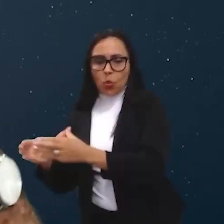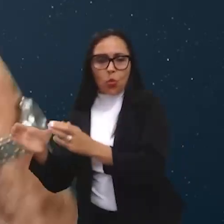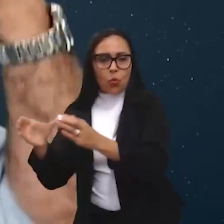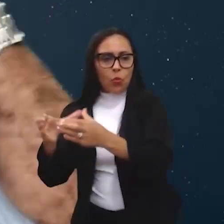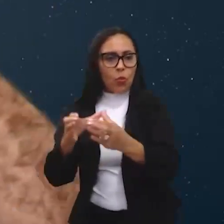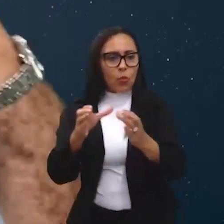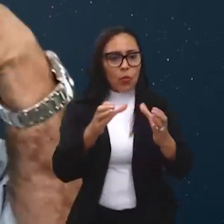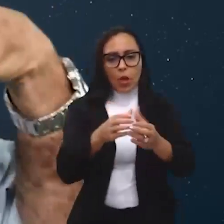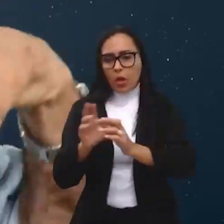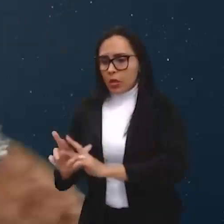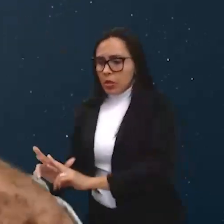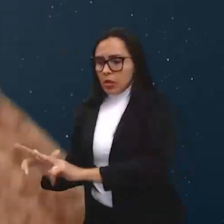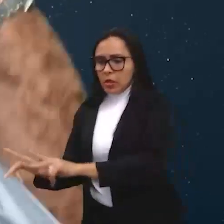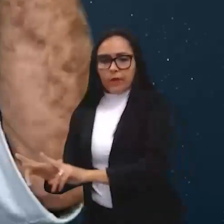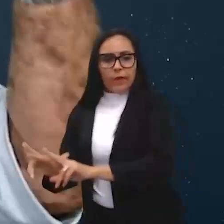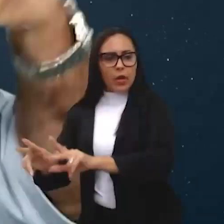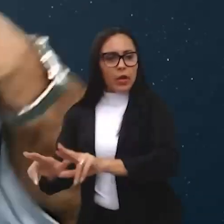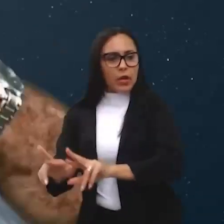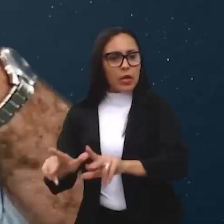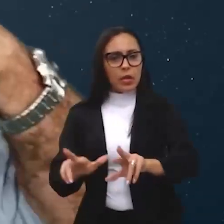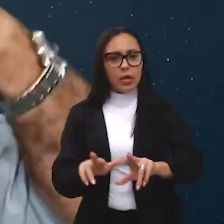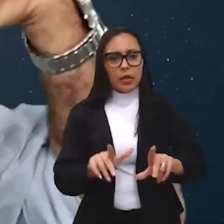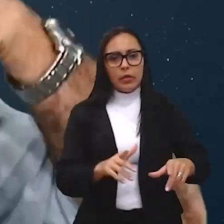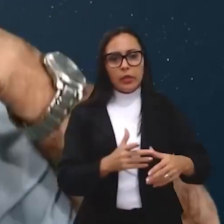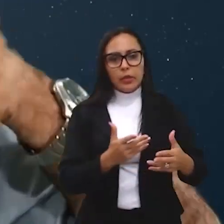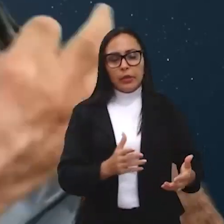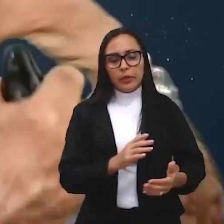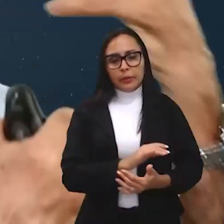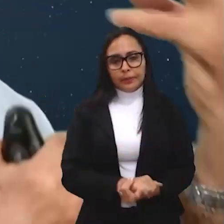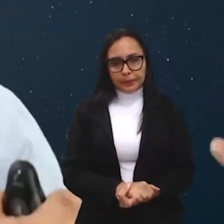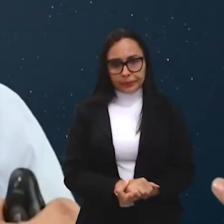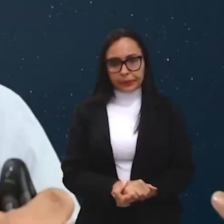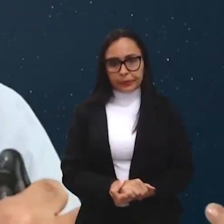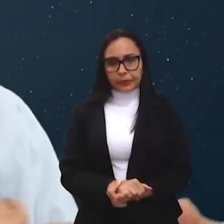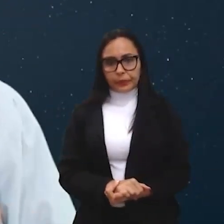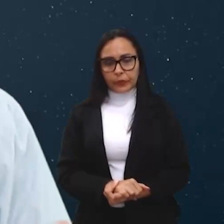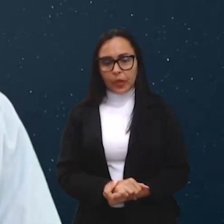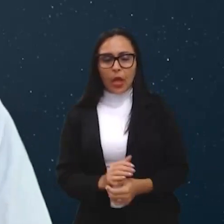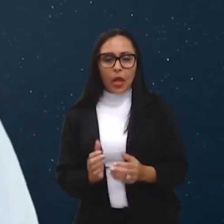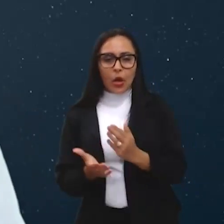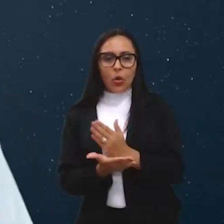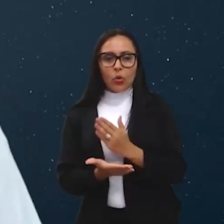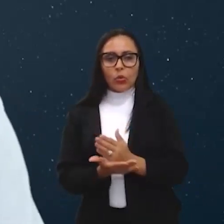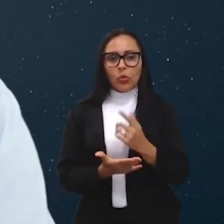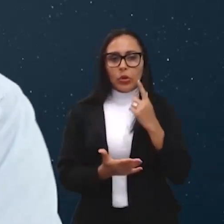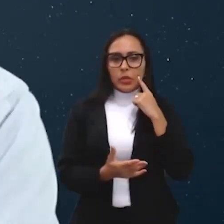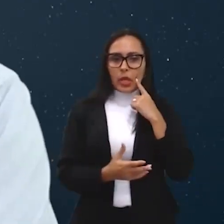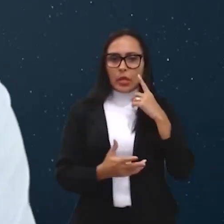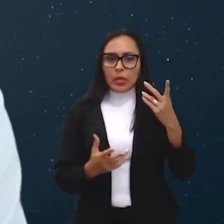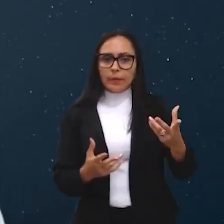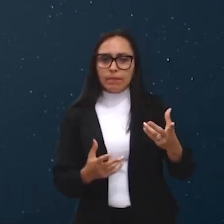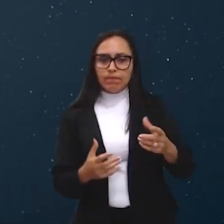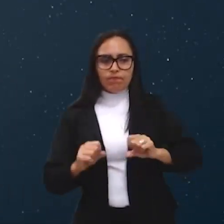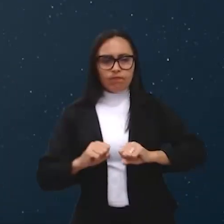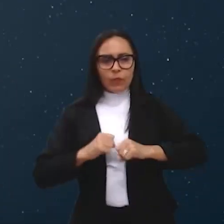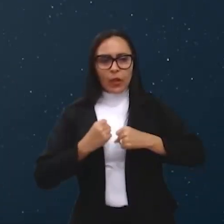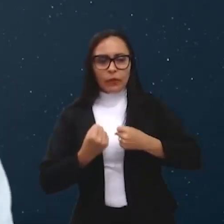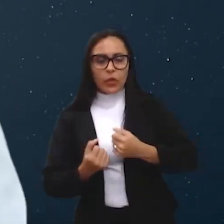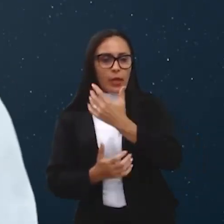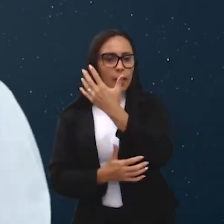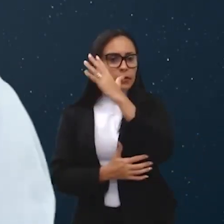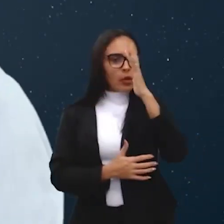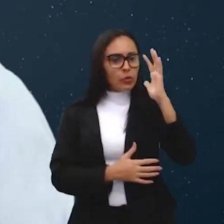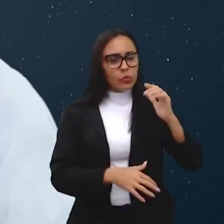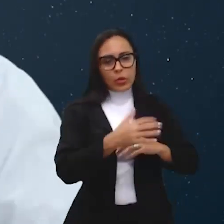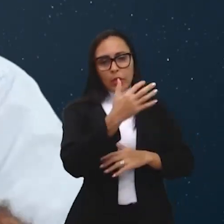um achava que a arte deveria ir muito para o abstracionismo, o outro achava que não, que deveria puxar para a natureza, o